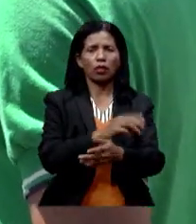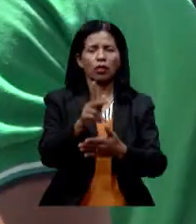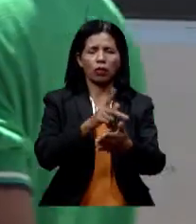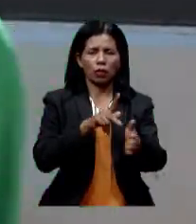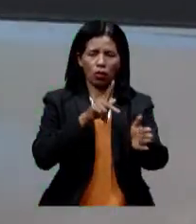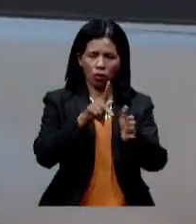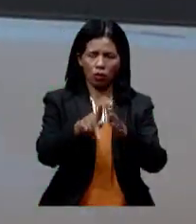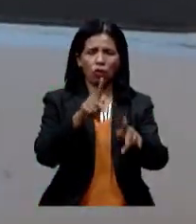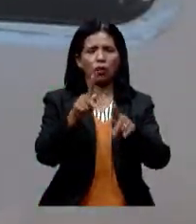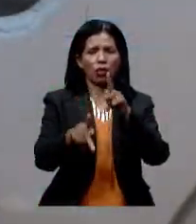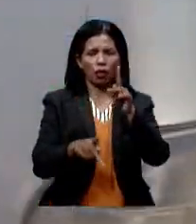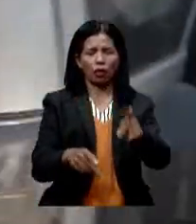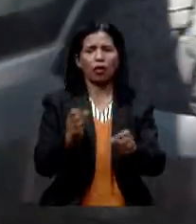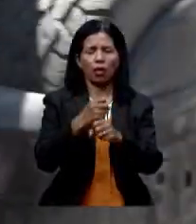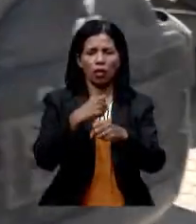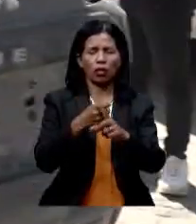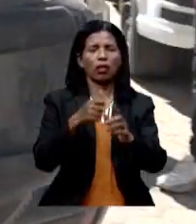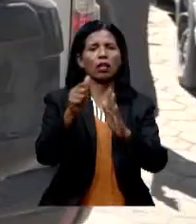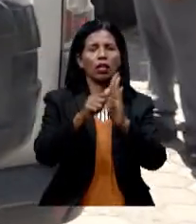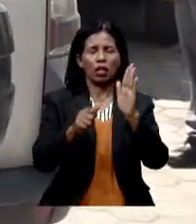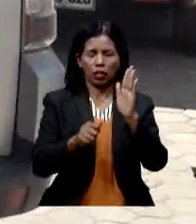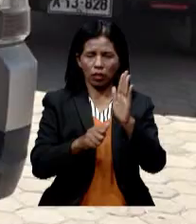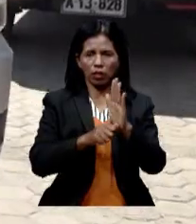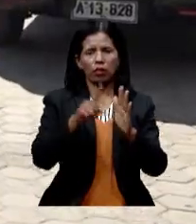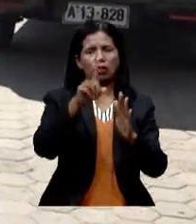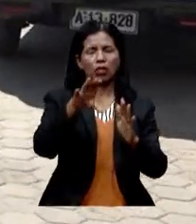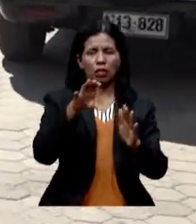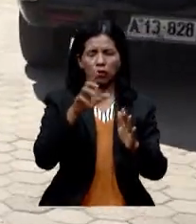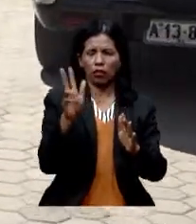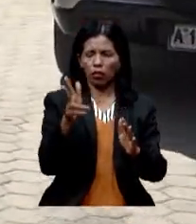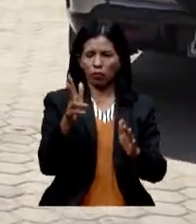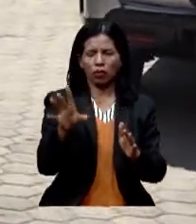homicídio simples, nebe previsto e artigo atuxida tolo nulo resingualo,